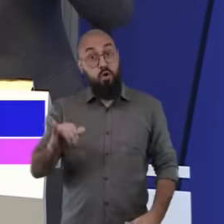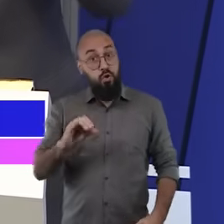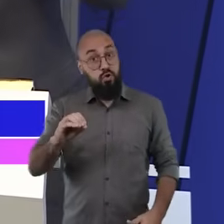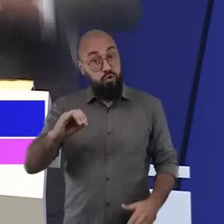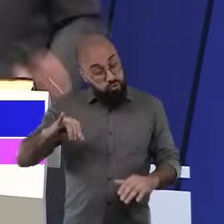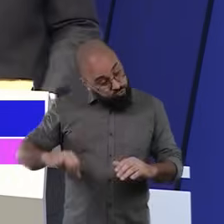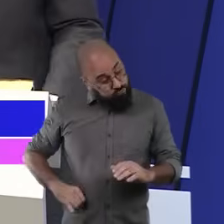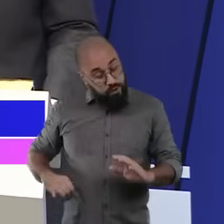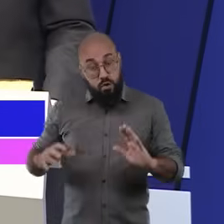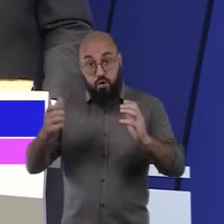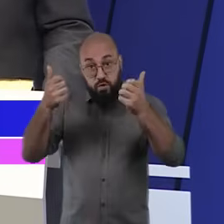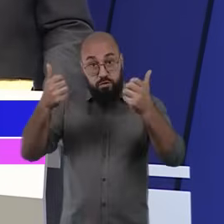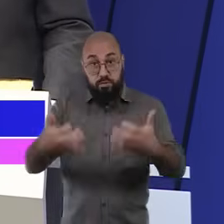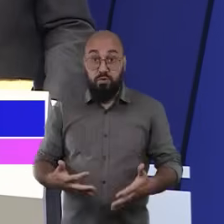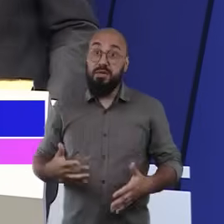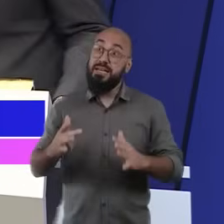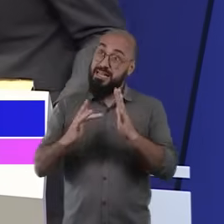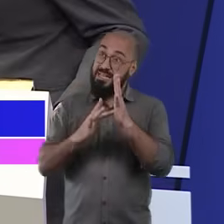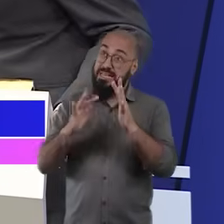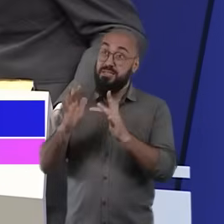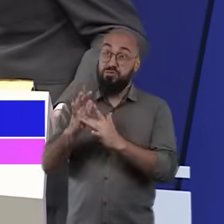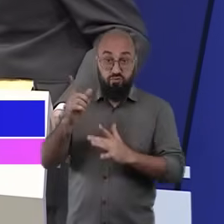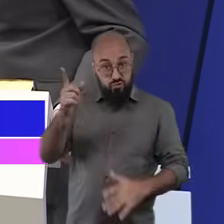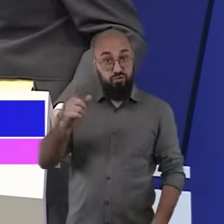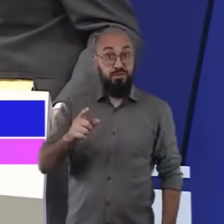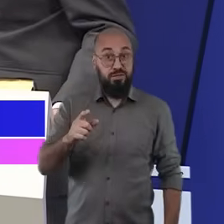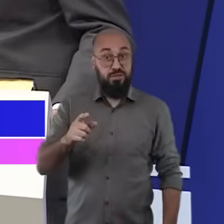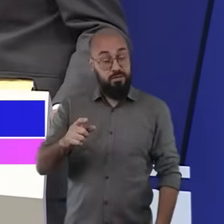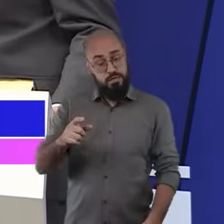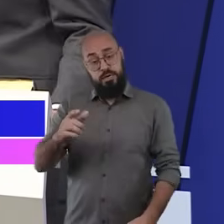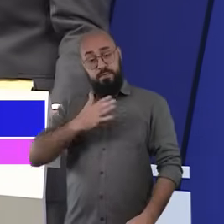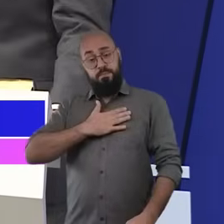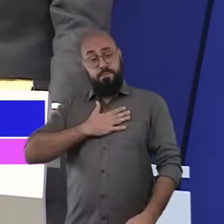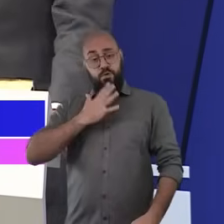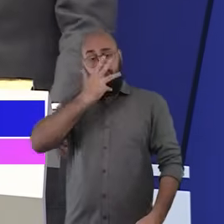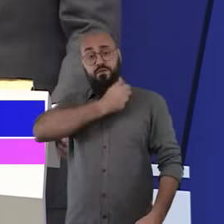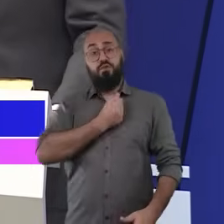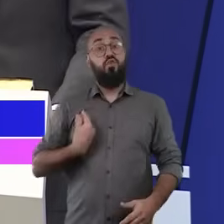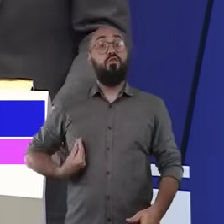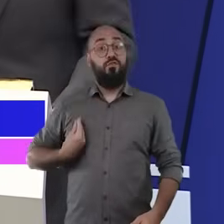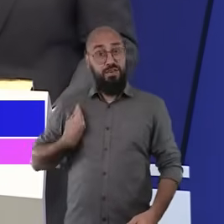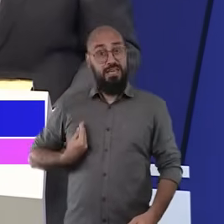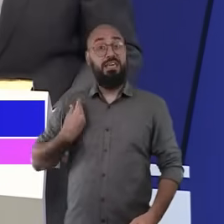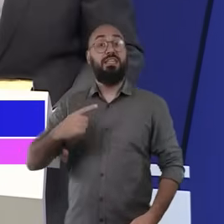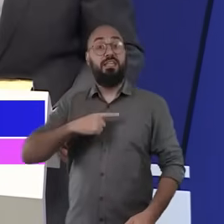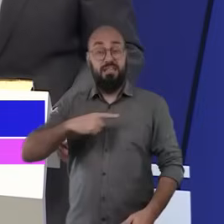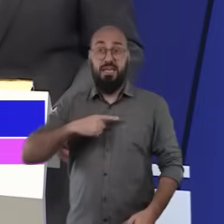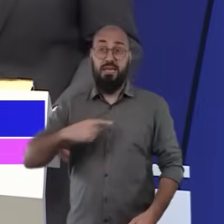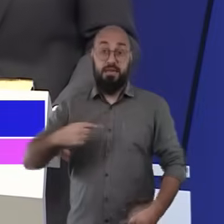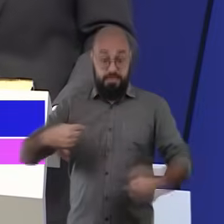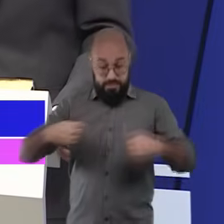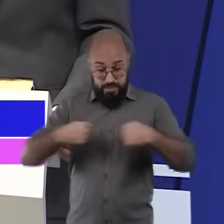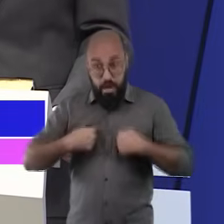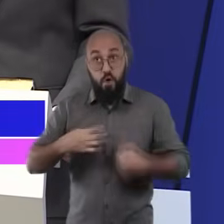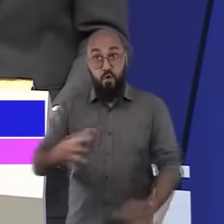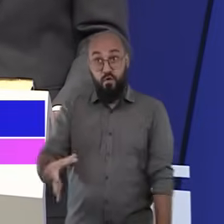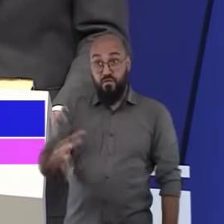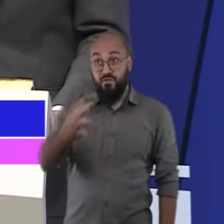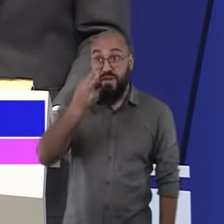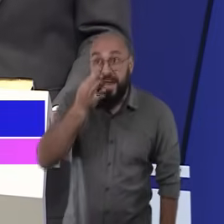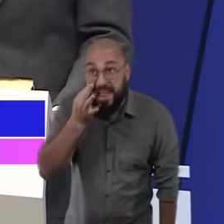vai se levantar. E ele diz, e eu o verei, os meus olhos o